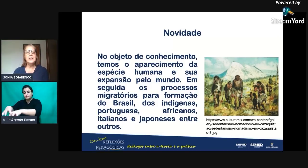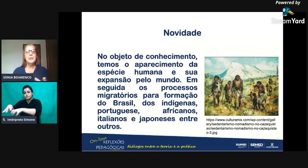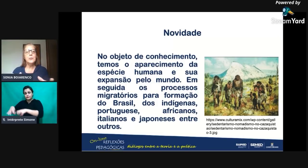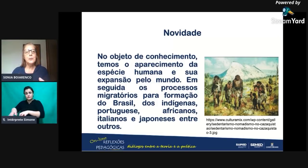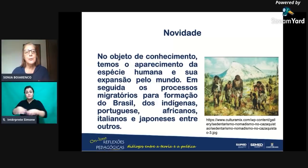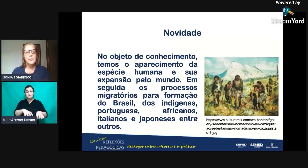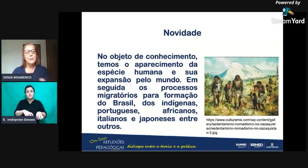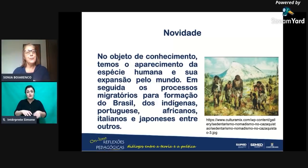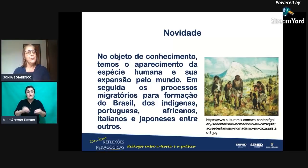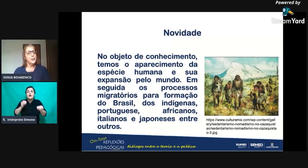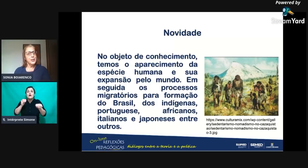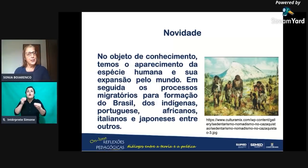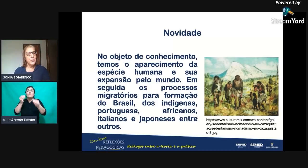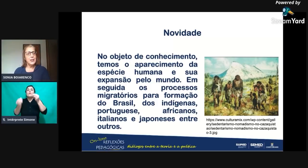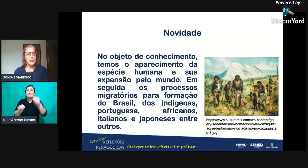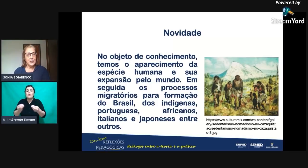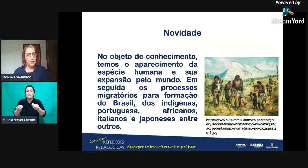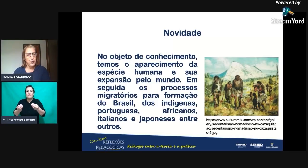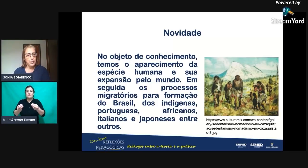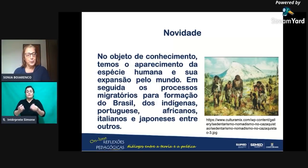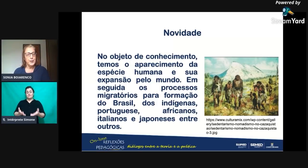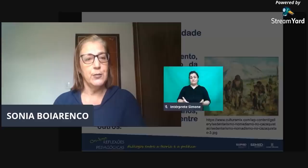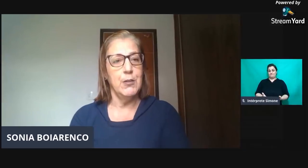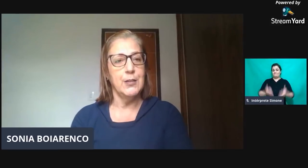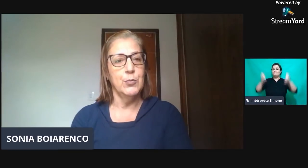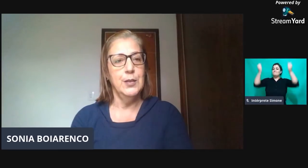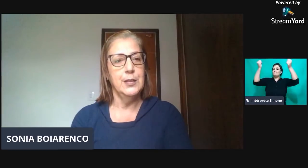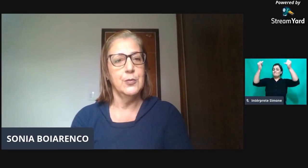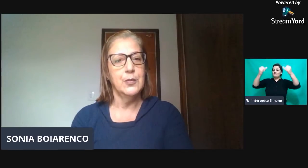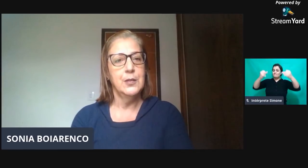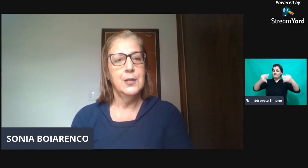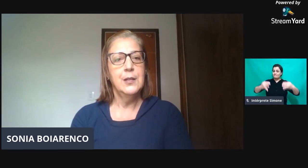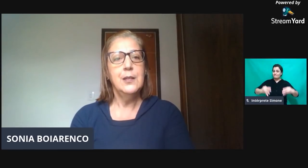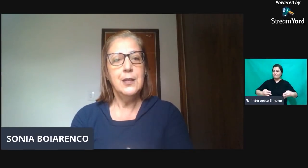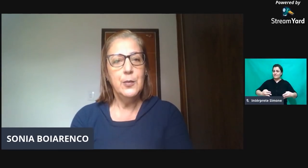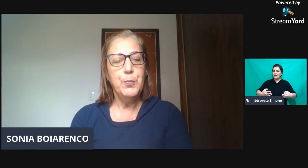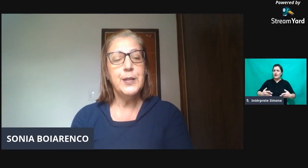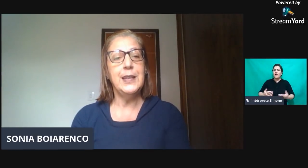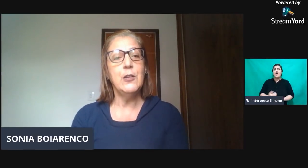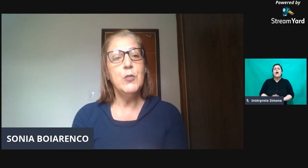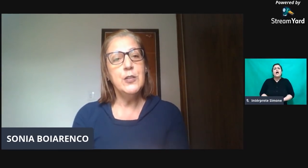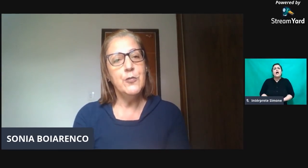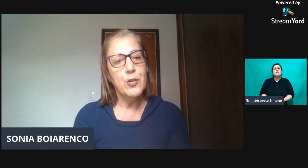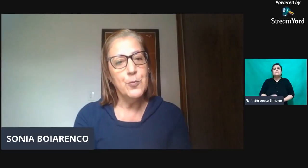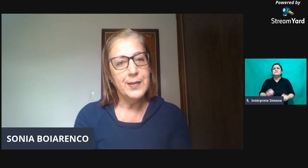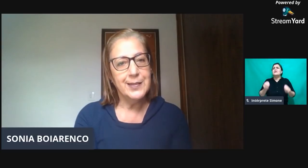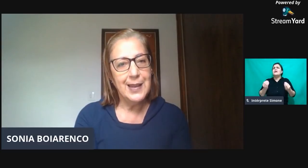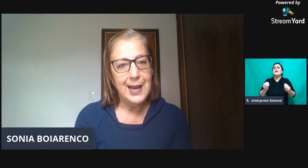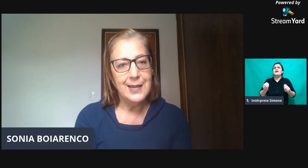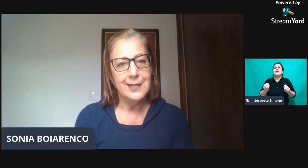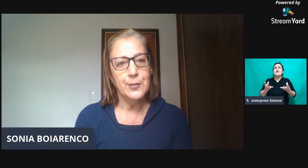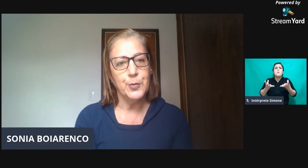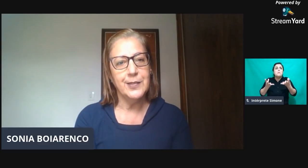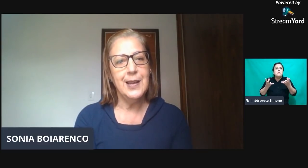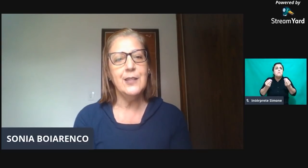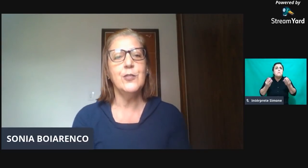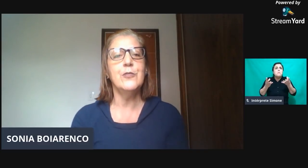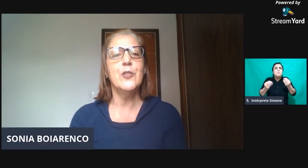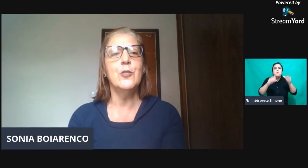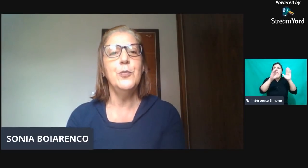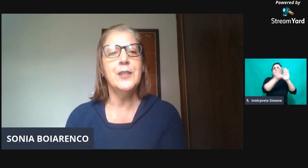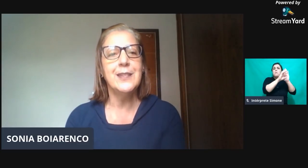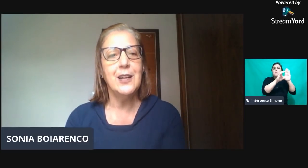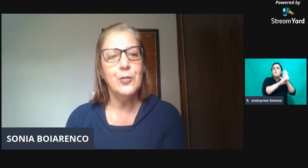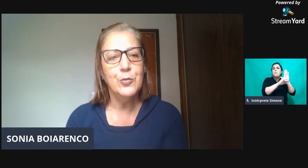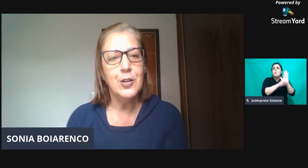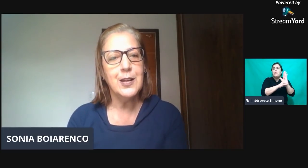Mas ainda, Sônia, não acha que é muito para o 4º ano? Não, porque quando eu vou começar esses processos, eu